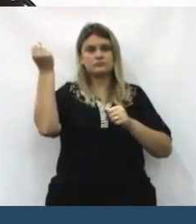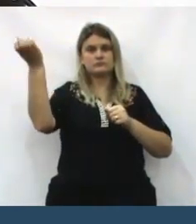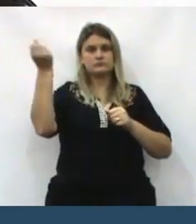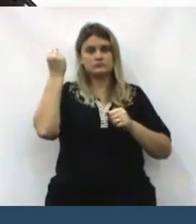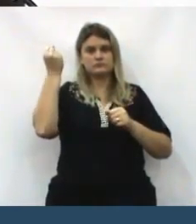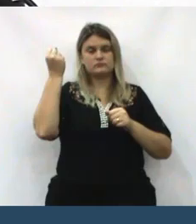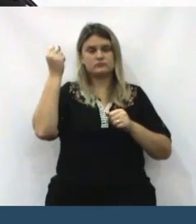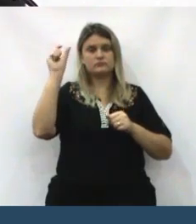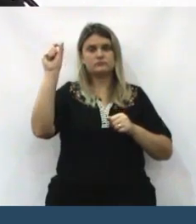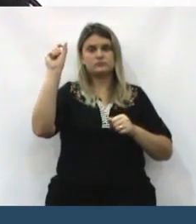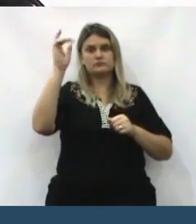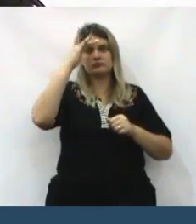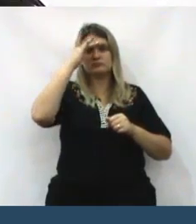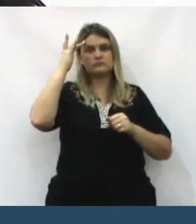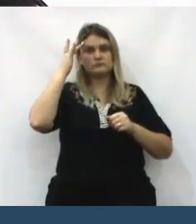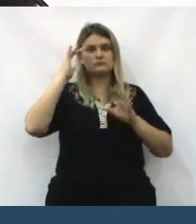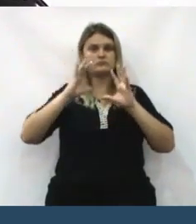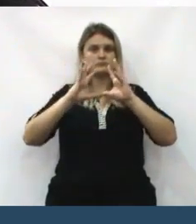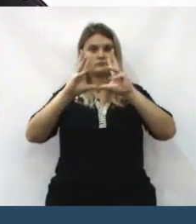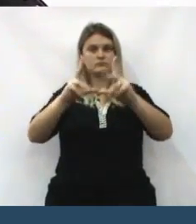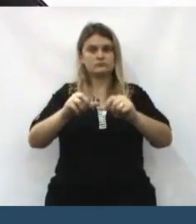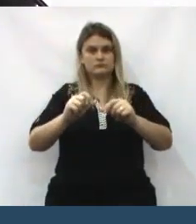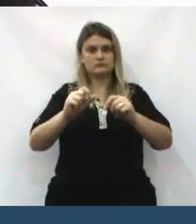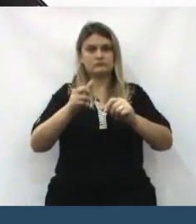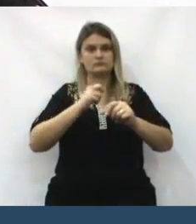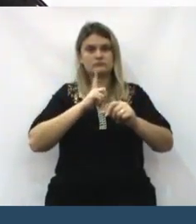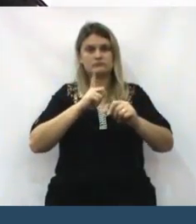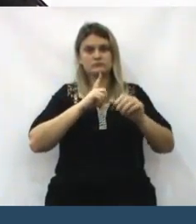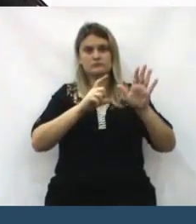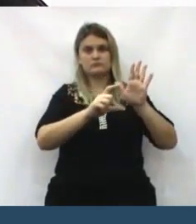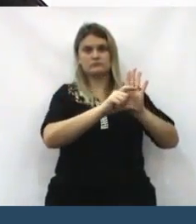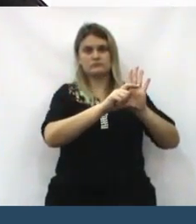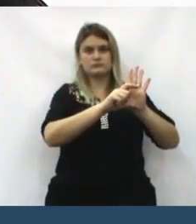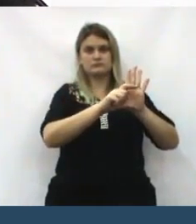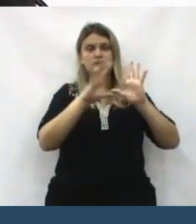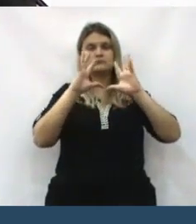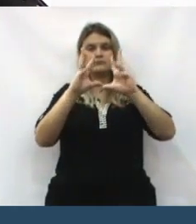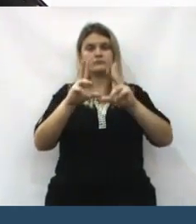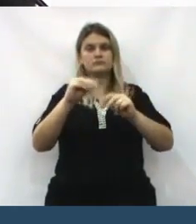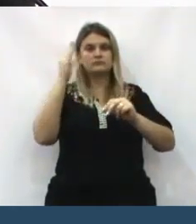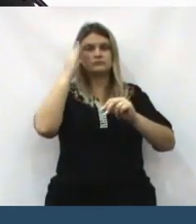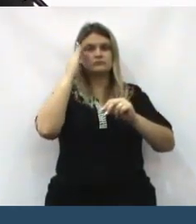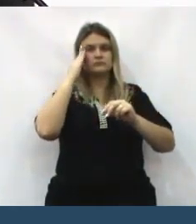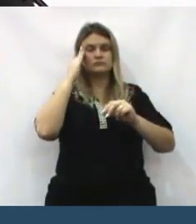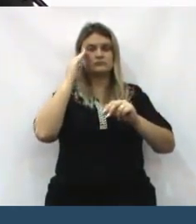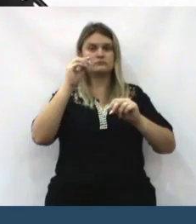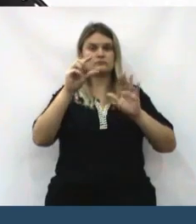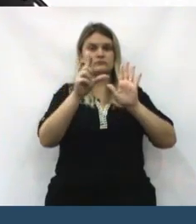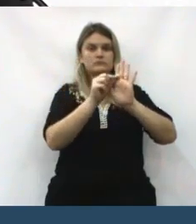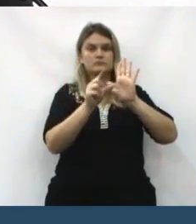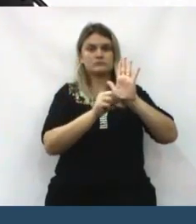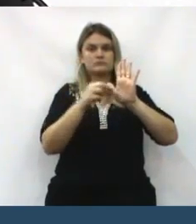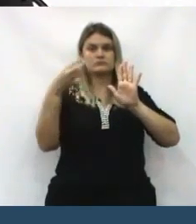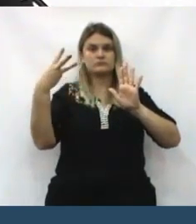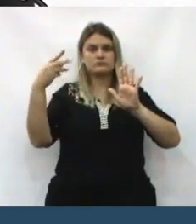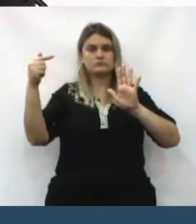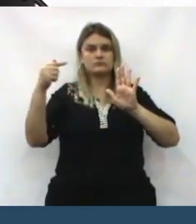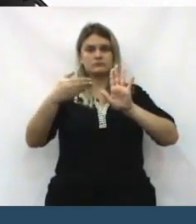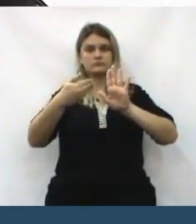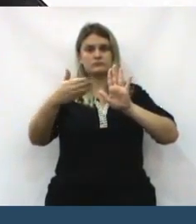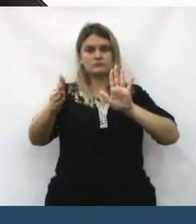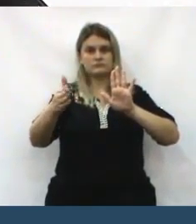de aposentadoria aos abrangidos pelo regime de que trata este artigo. Todos sabemos, do artigo 37 em